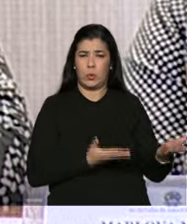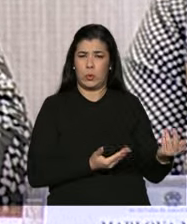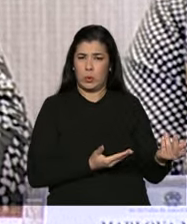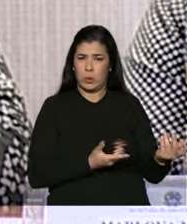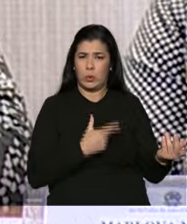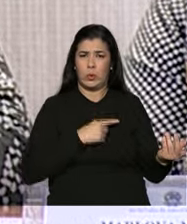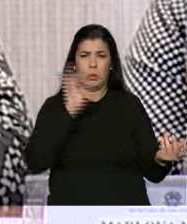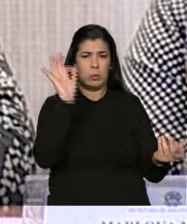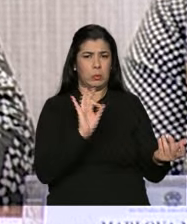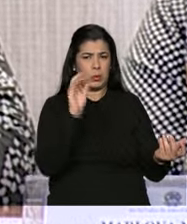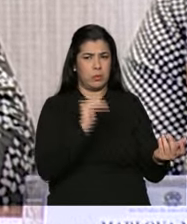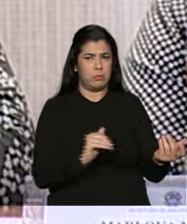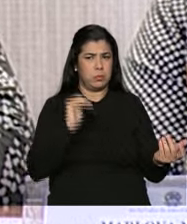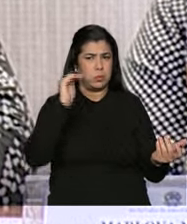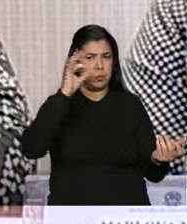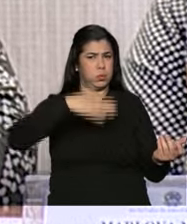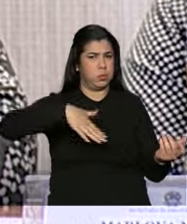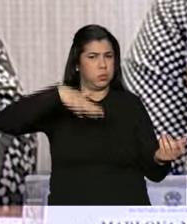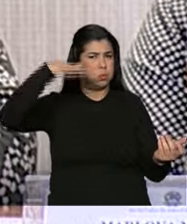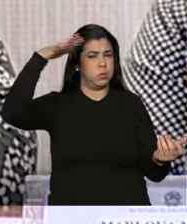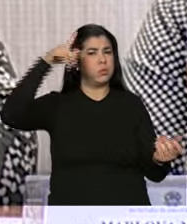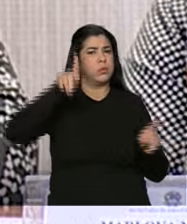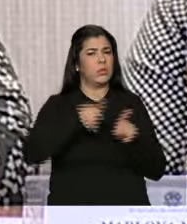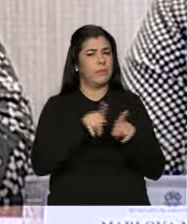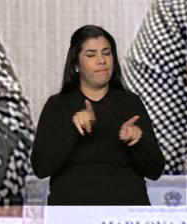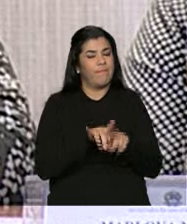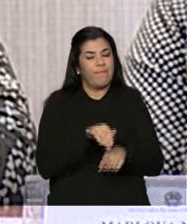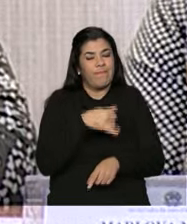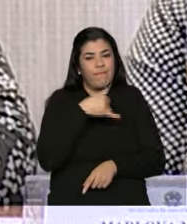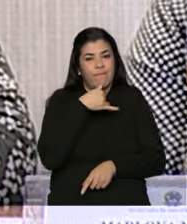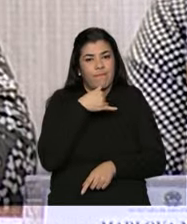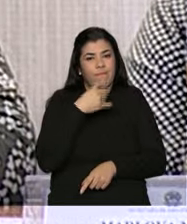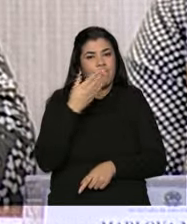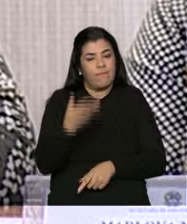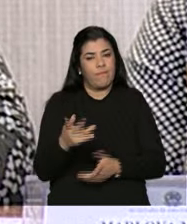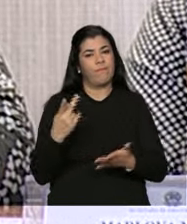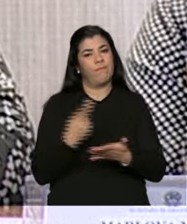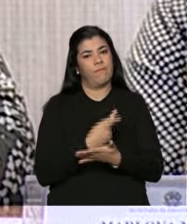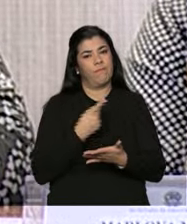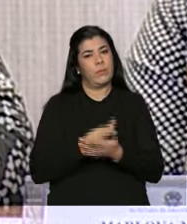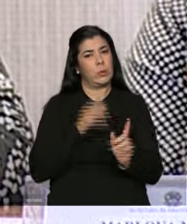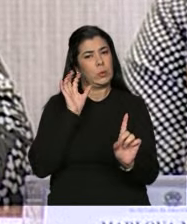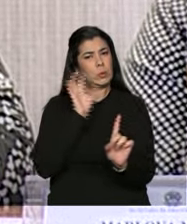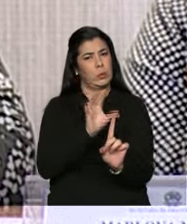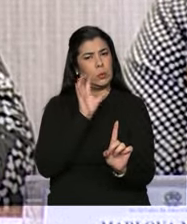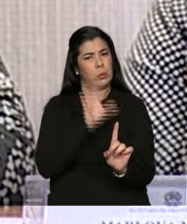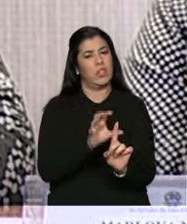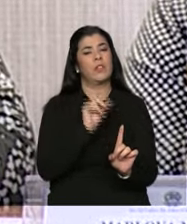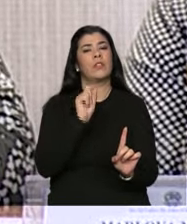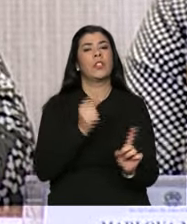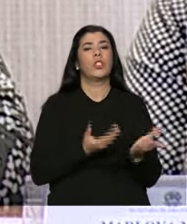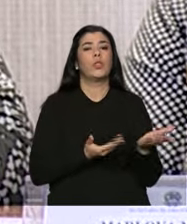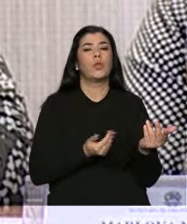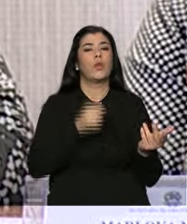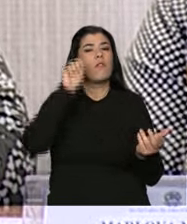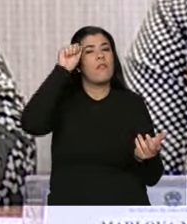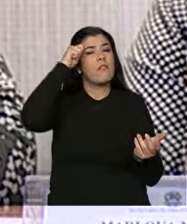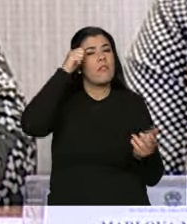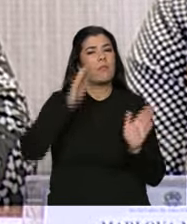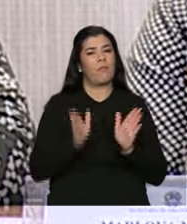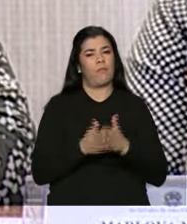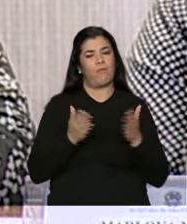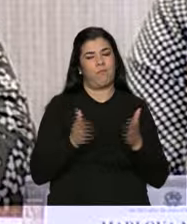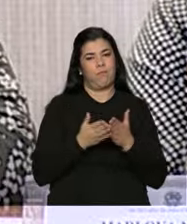crescente em em especial, infelizmente essa violência atinge a juventude negra de